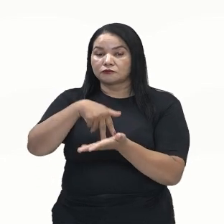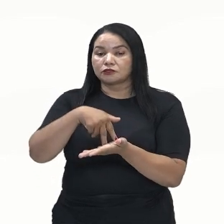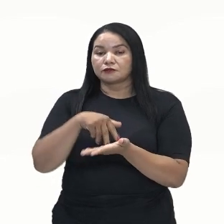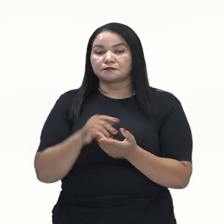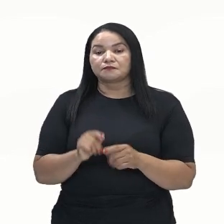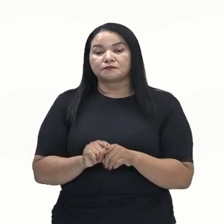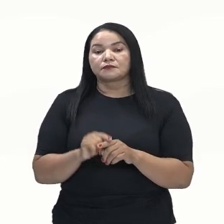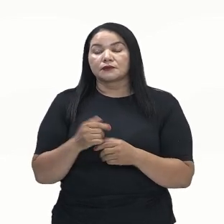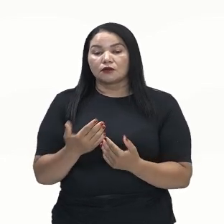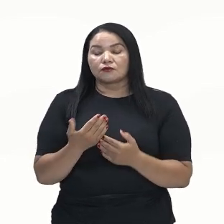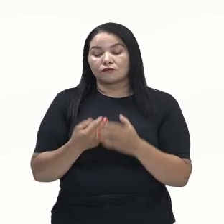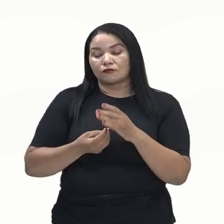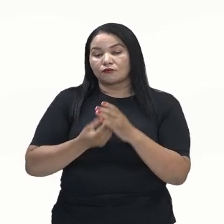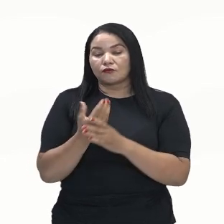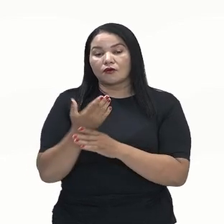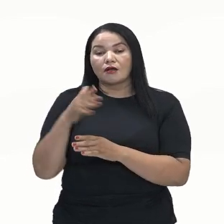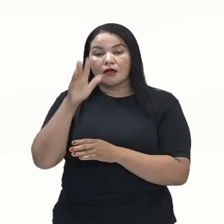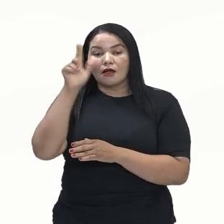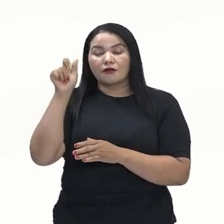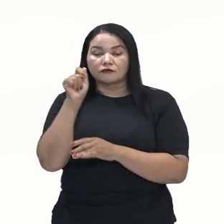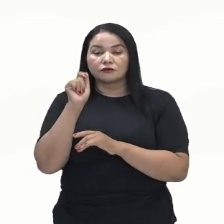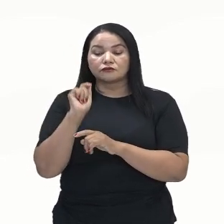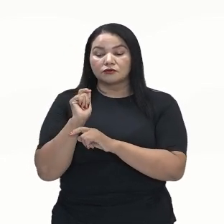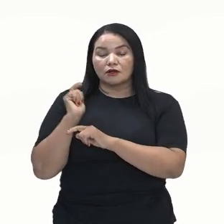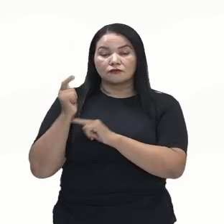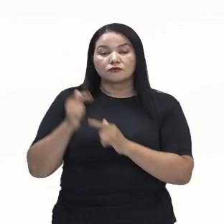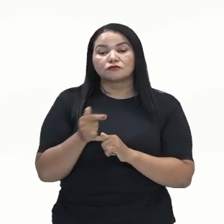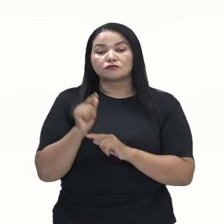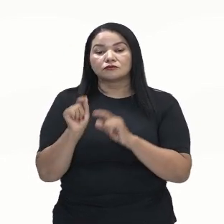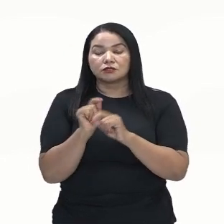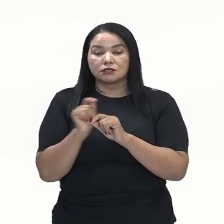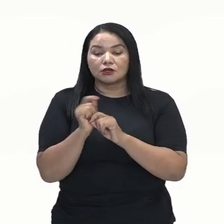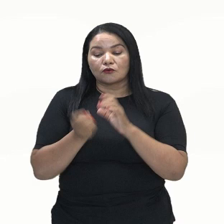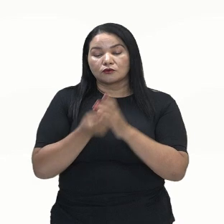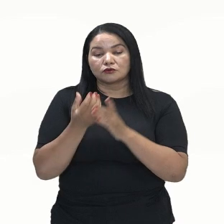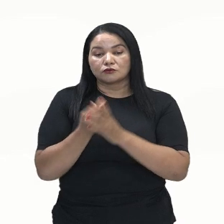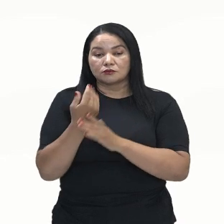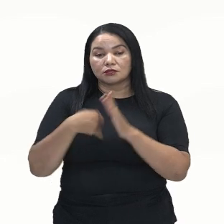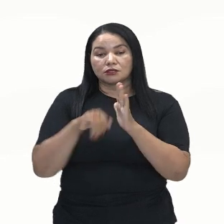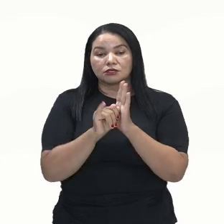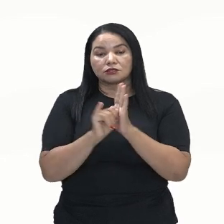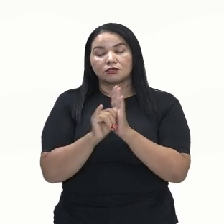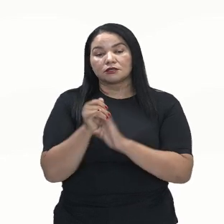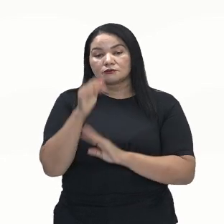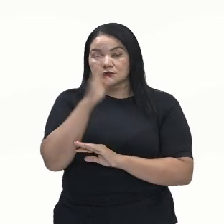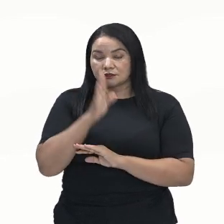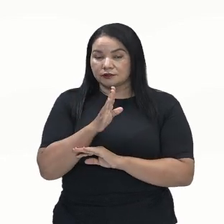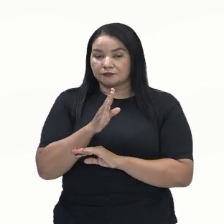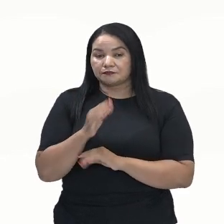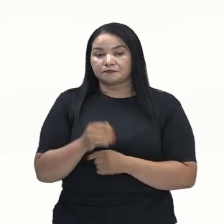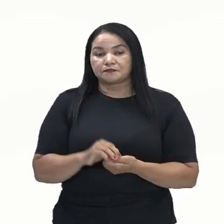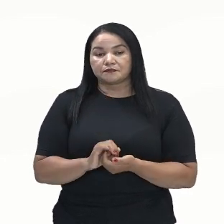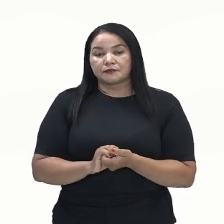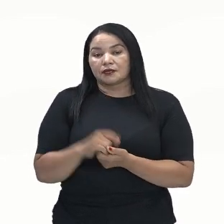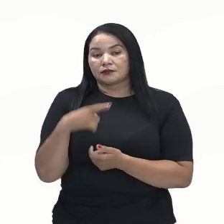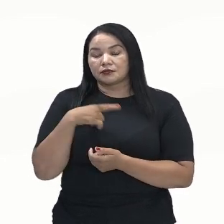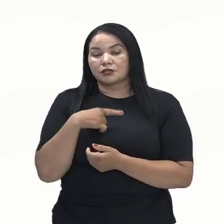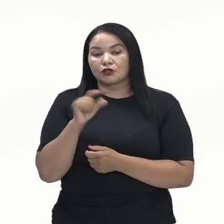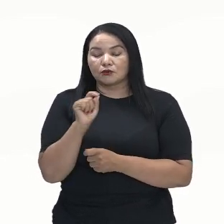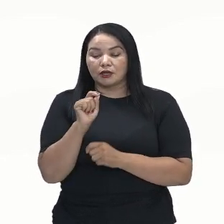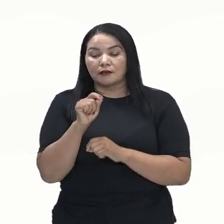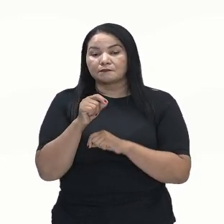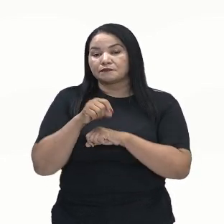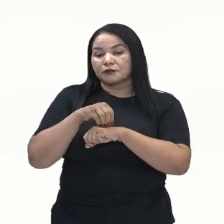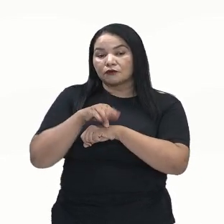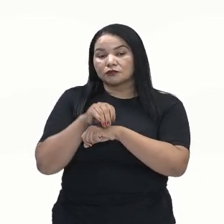legado africano que ajudou a construir a identidade brasileira. Nós vamos ter contribuição